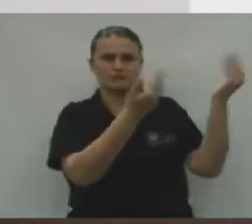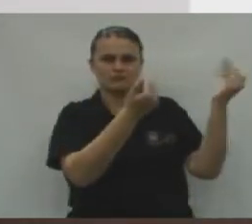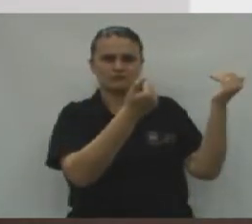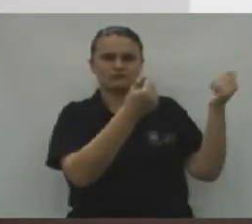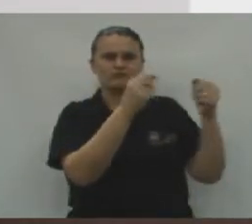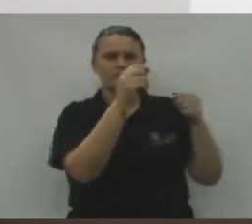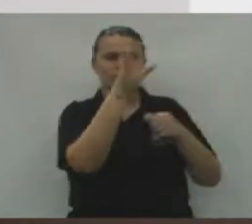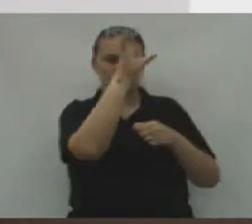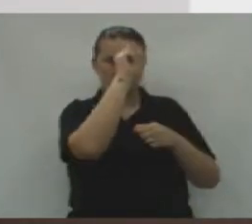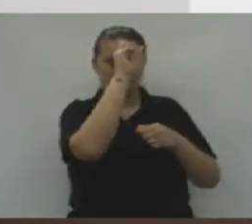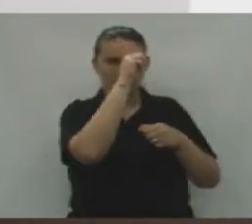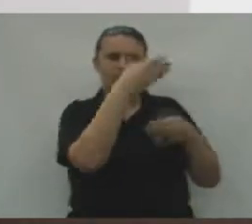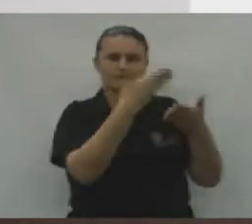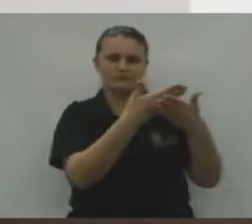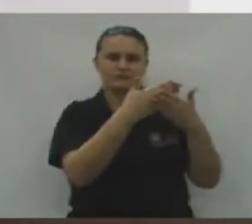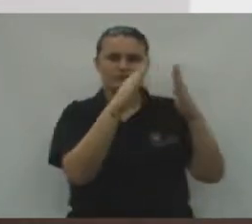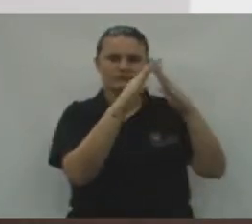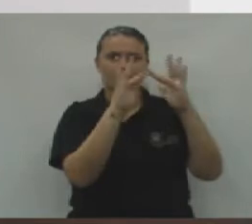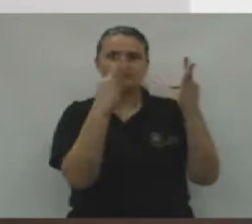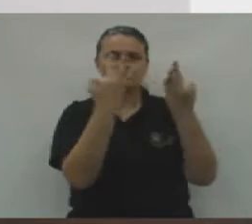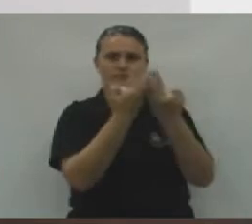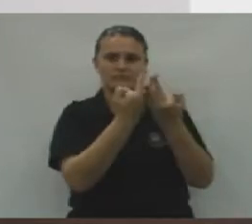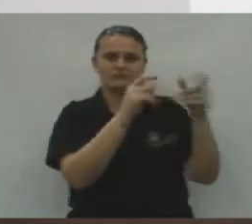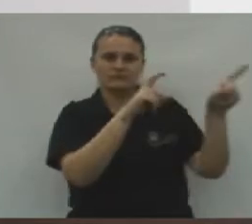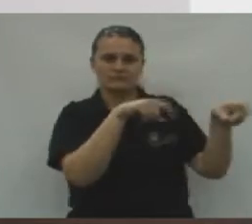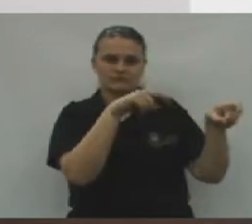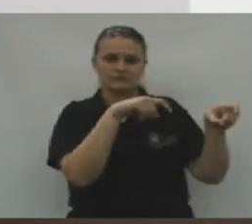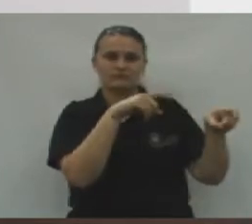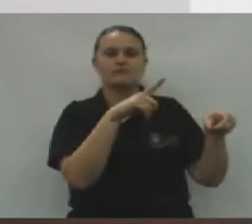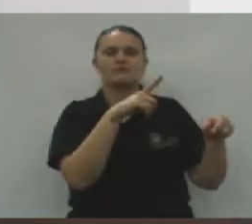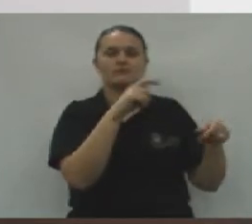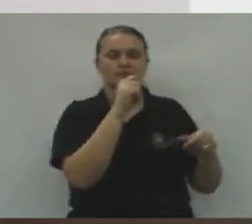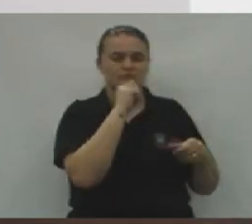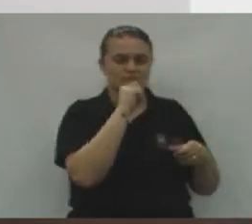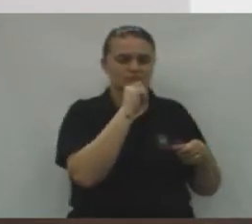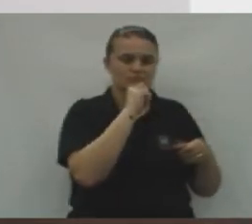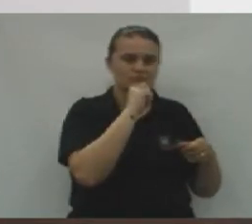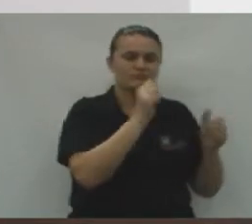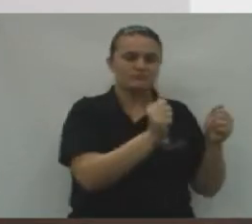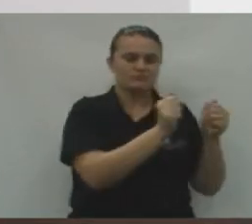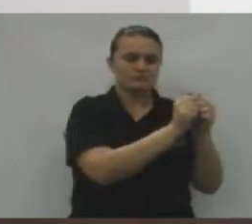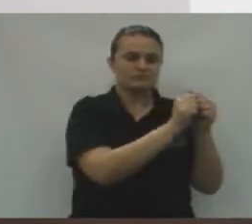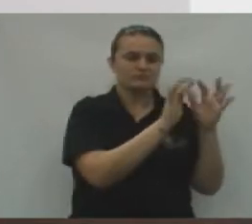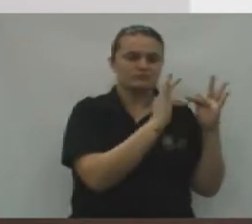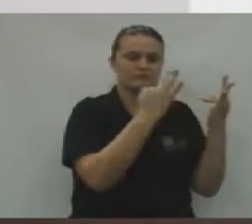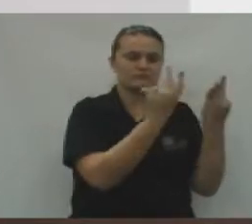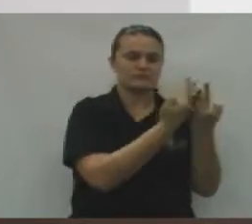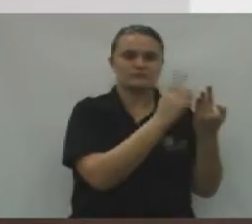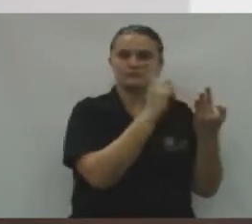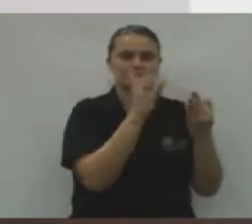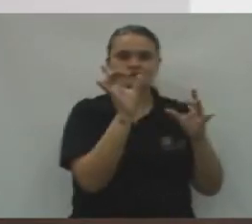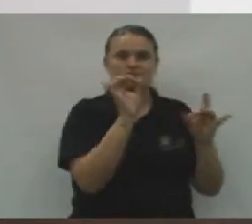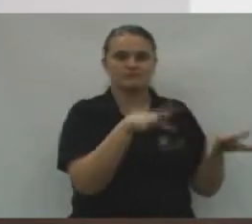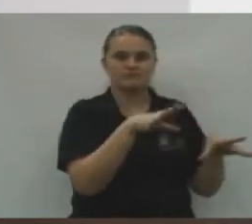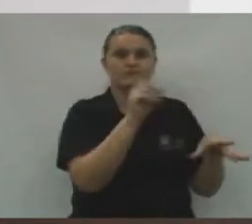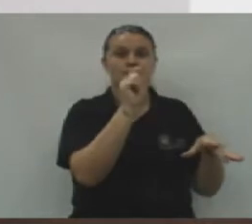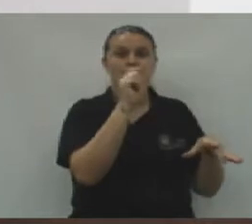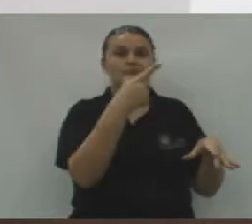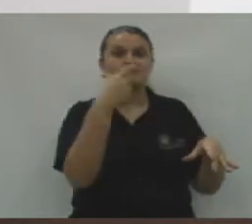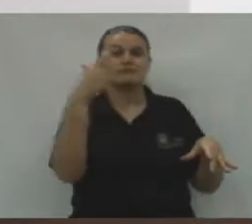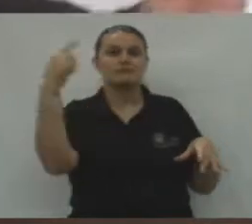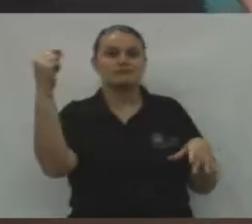curso, mais de 90% deles estão na propriedade rural, junto com seus pais, não saíram, e aqueles que saíram